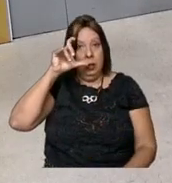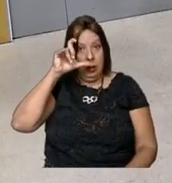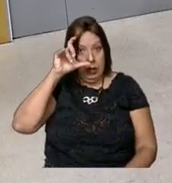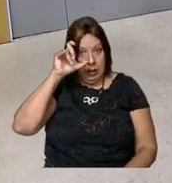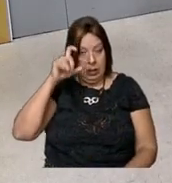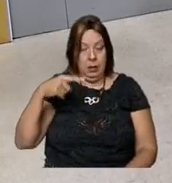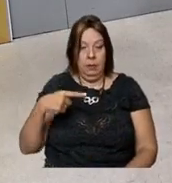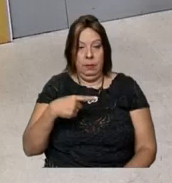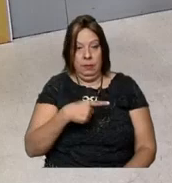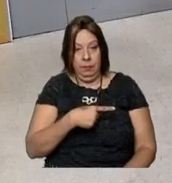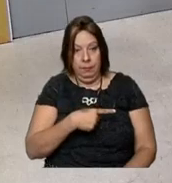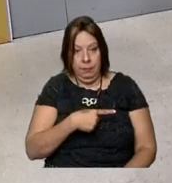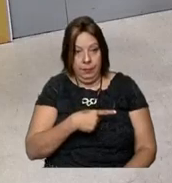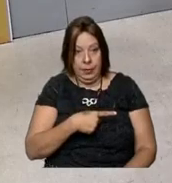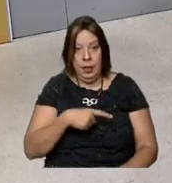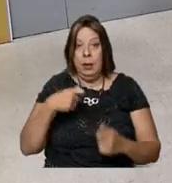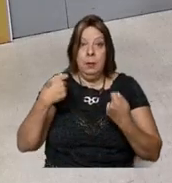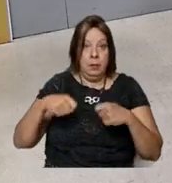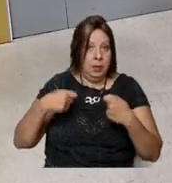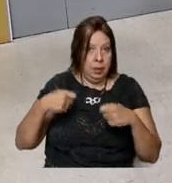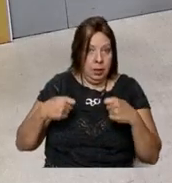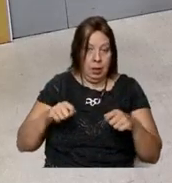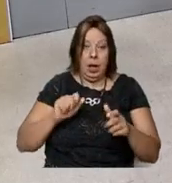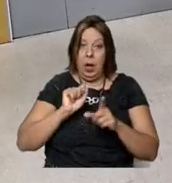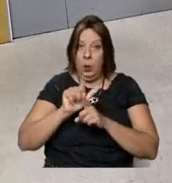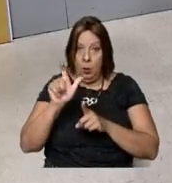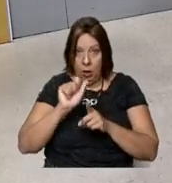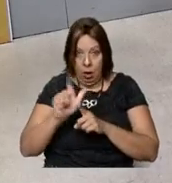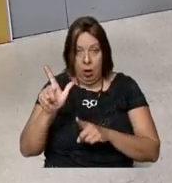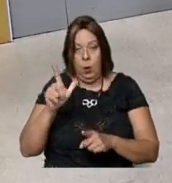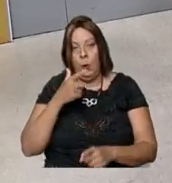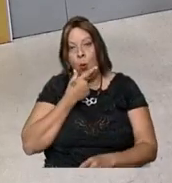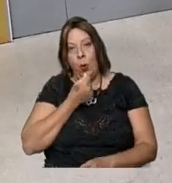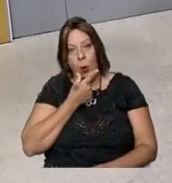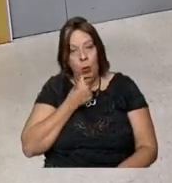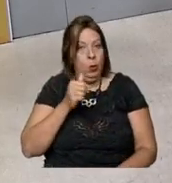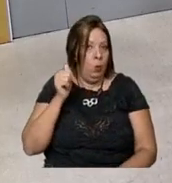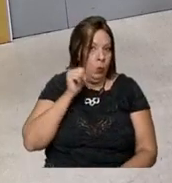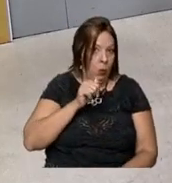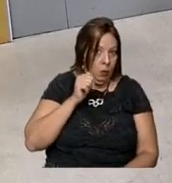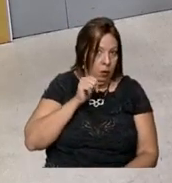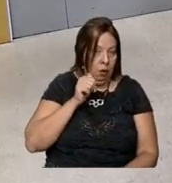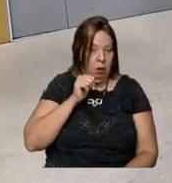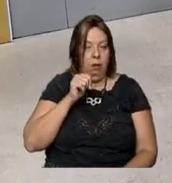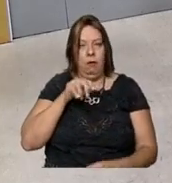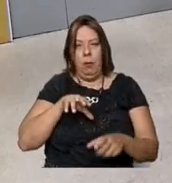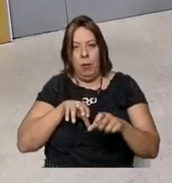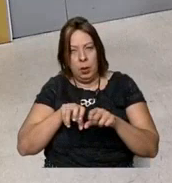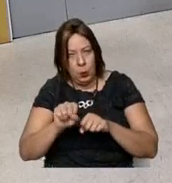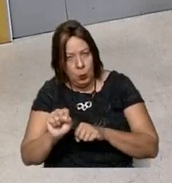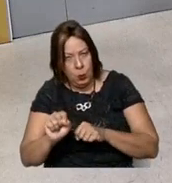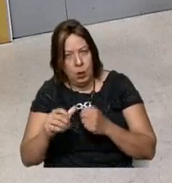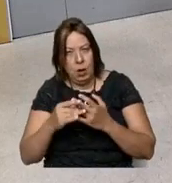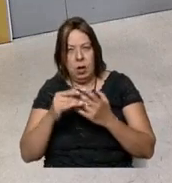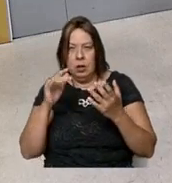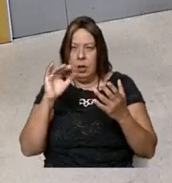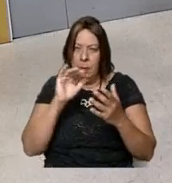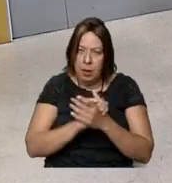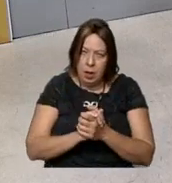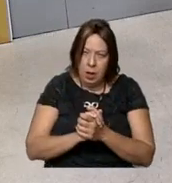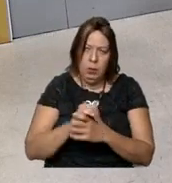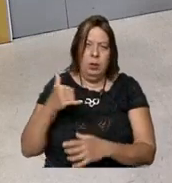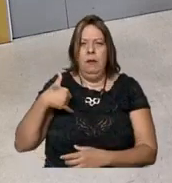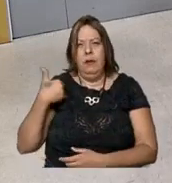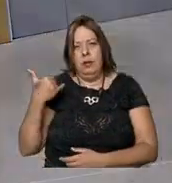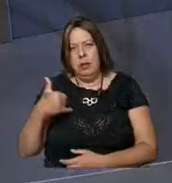E também na hora que precisar de um evento especial, roupas masculinas, femininas, tem tudo lá na Eve. Nossa equipe de TI, a dupla aqui,